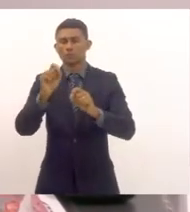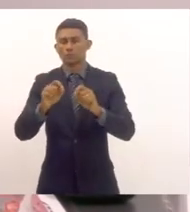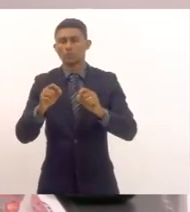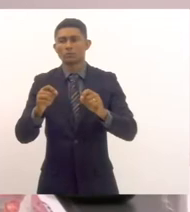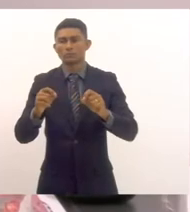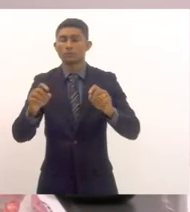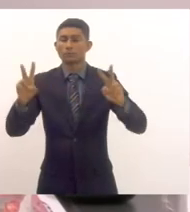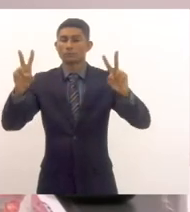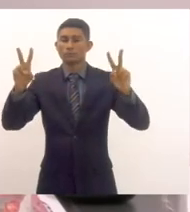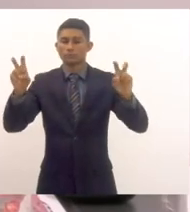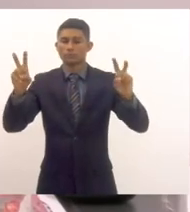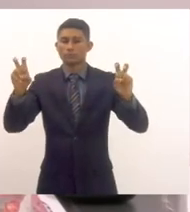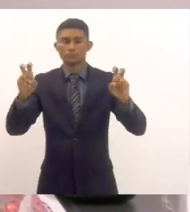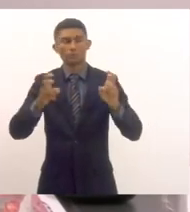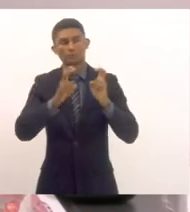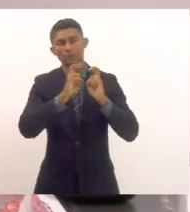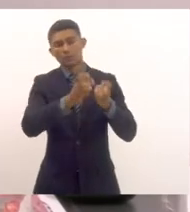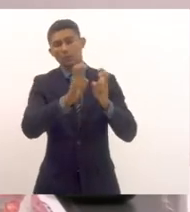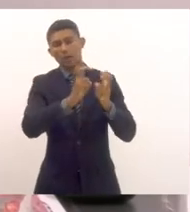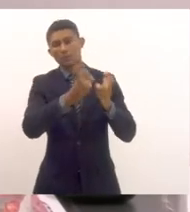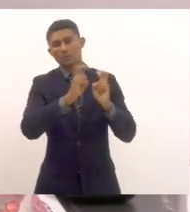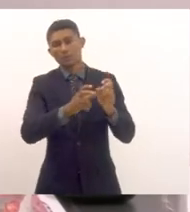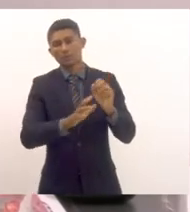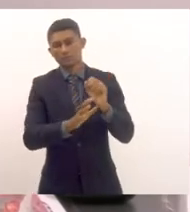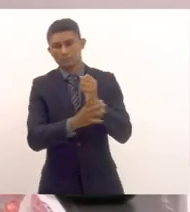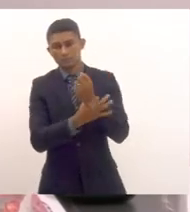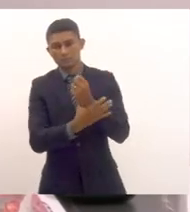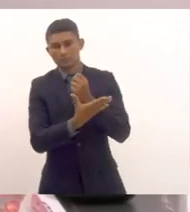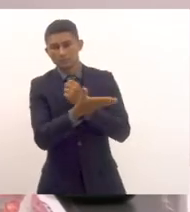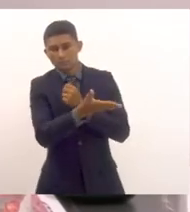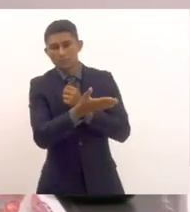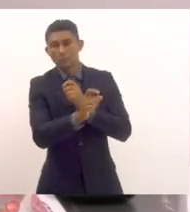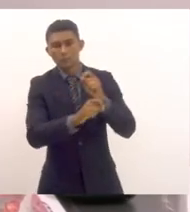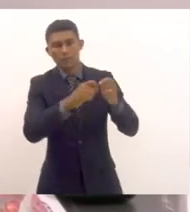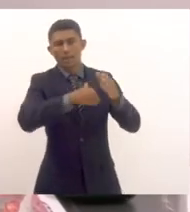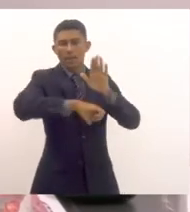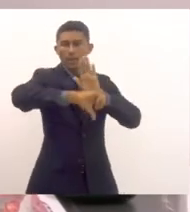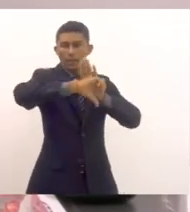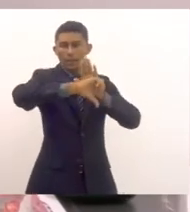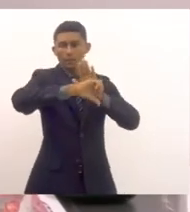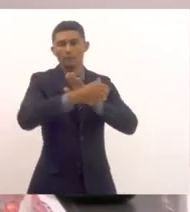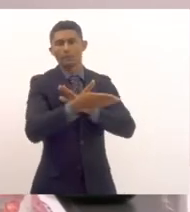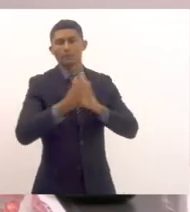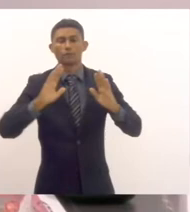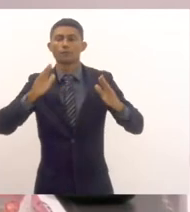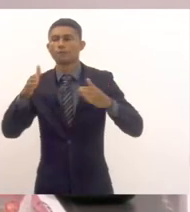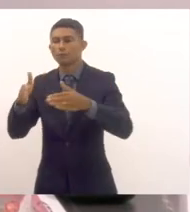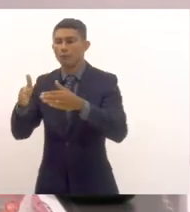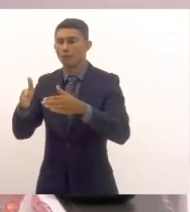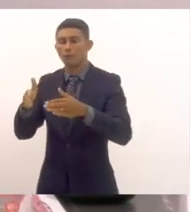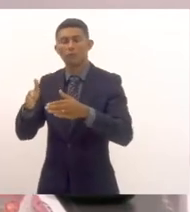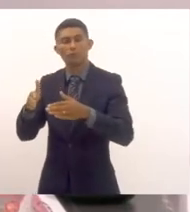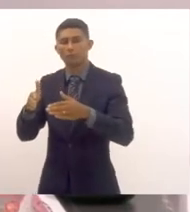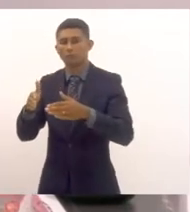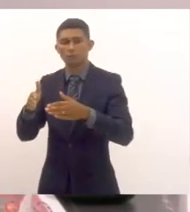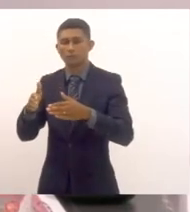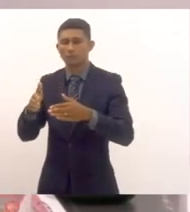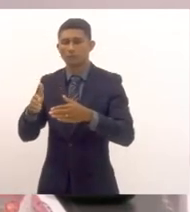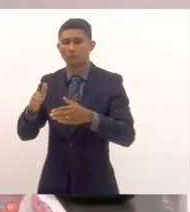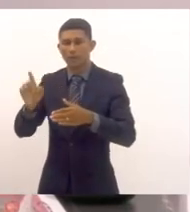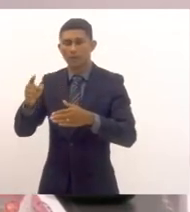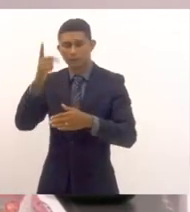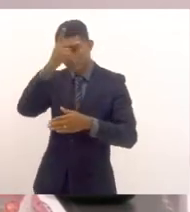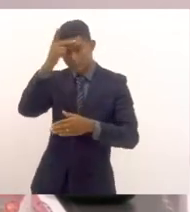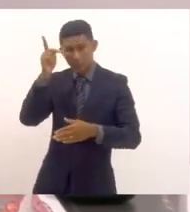discutir a segurança a segurança dos clientes do ponto de vista no enfrentamento ao crime não é o foco não era a segurança em relação à